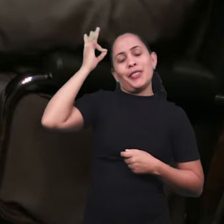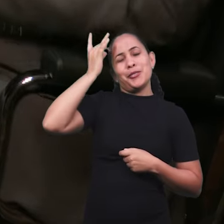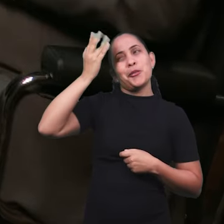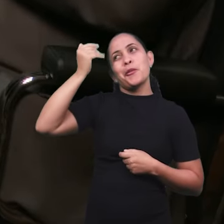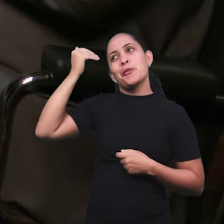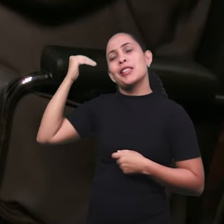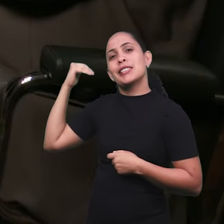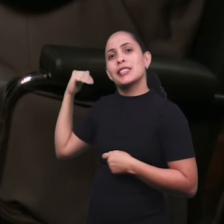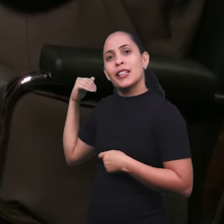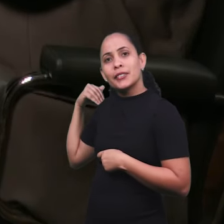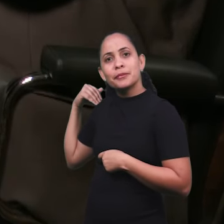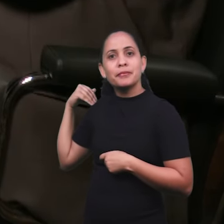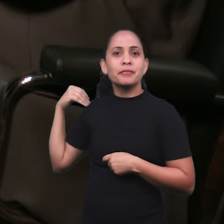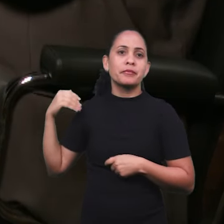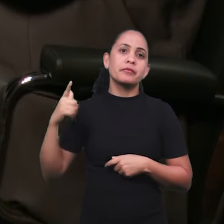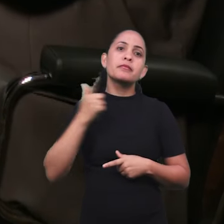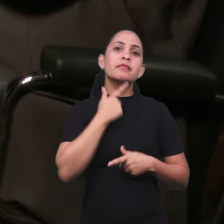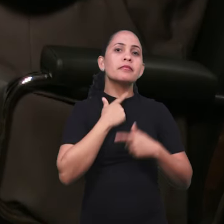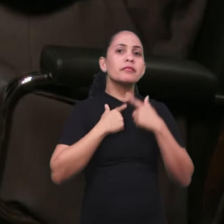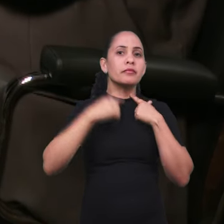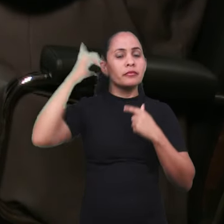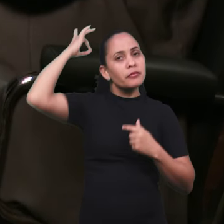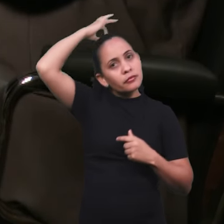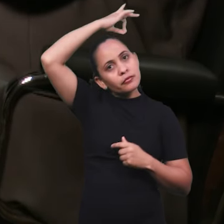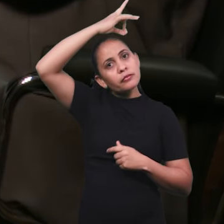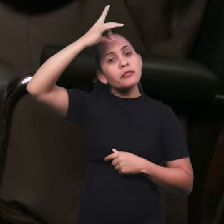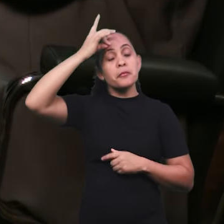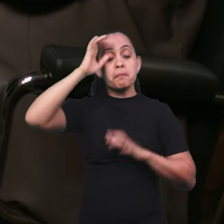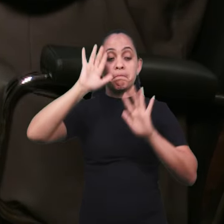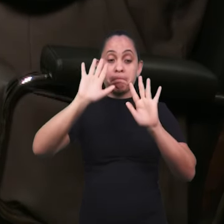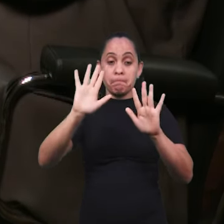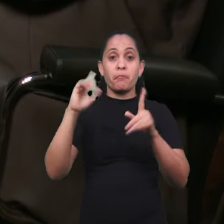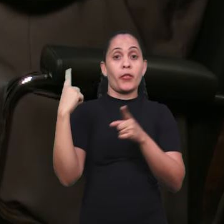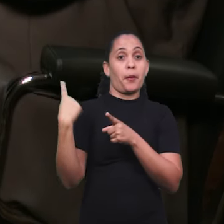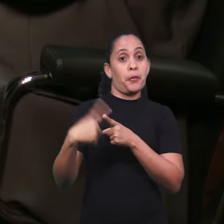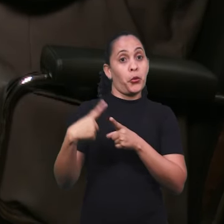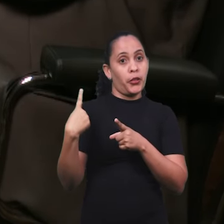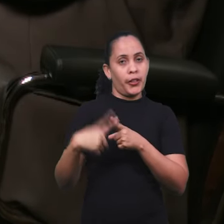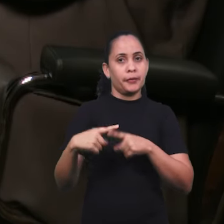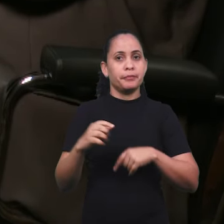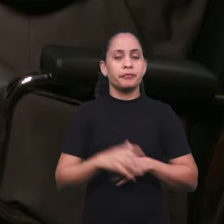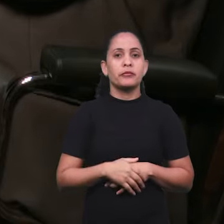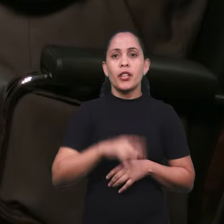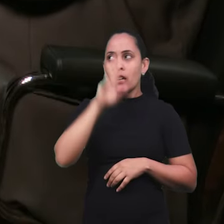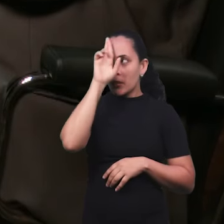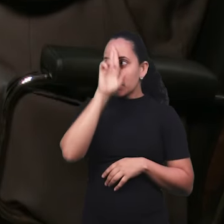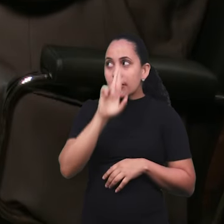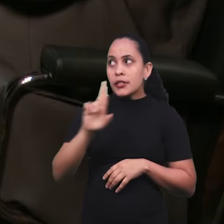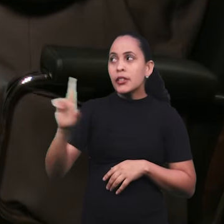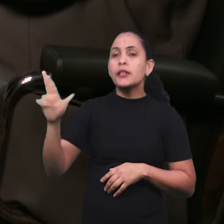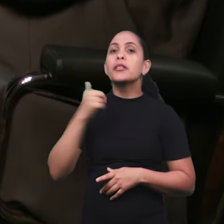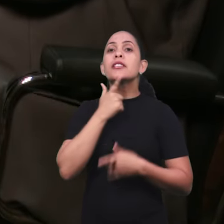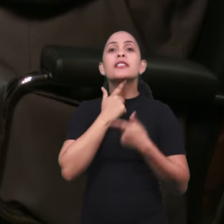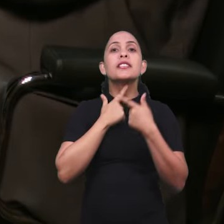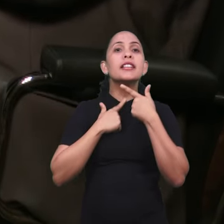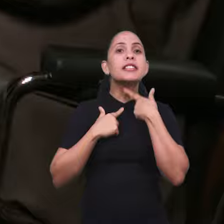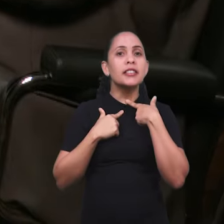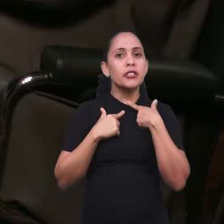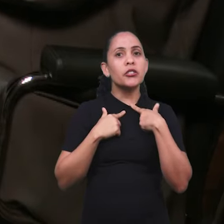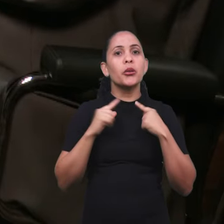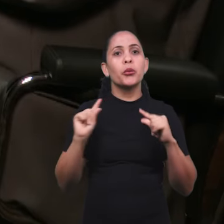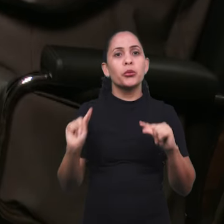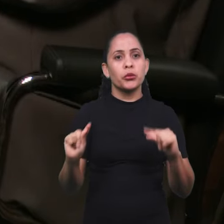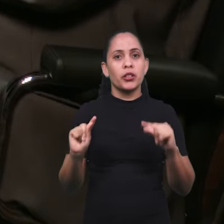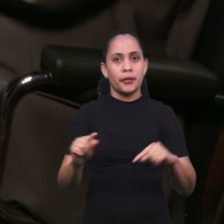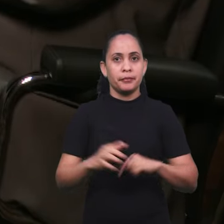Espírito Santo. Né? Mostrando desde o passado, né, que é o desejo do Espírito Santo. Por quê? É porque o Senhor ele quer